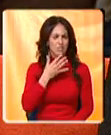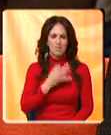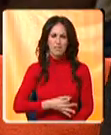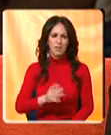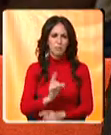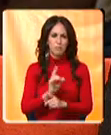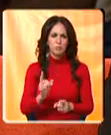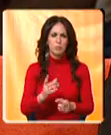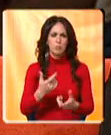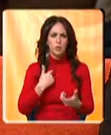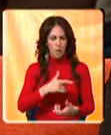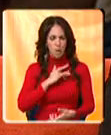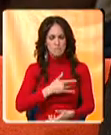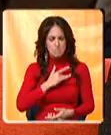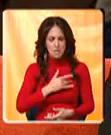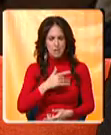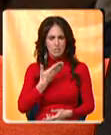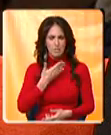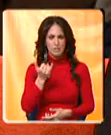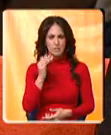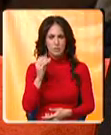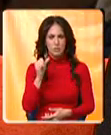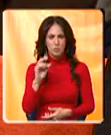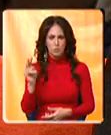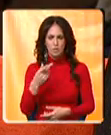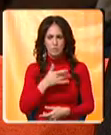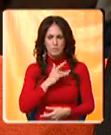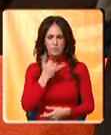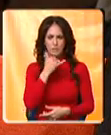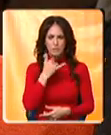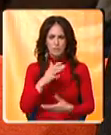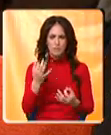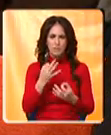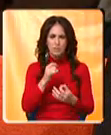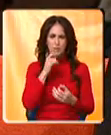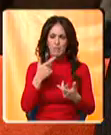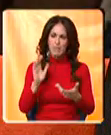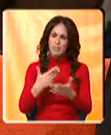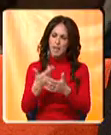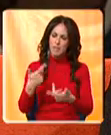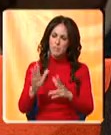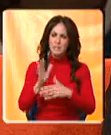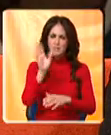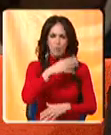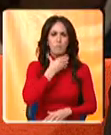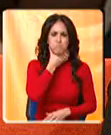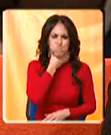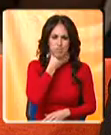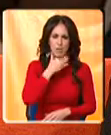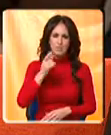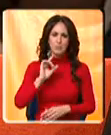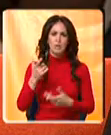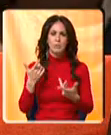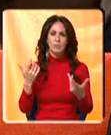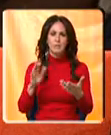porque sim, eu amava o Diogo muito. Vivemos bons momentos felizes. Se eu focava, não. Se calhar dele foi liberdade a mais. Mas não vou falar também